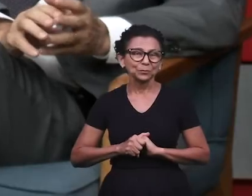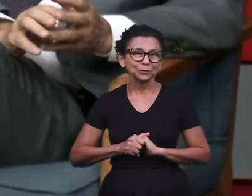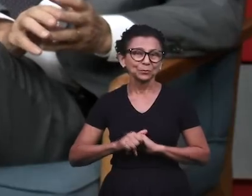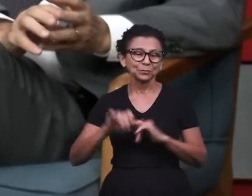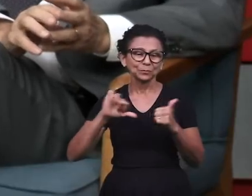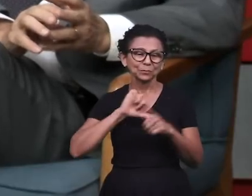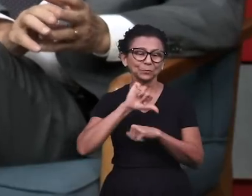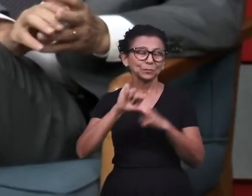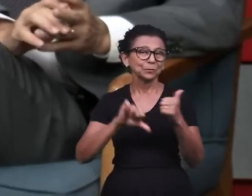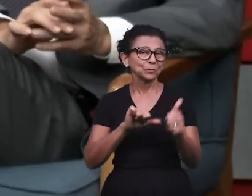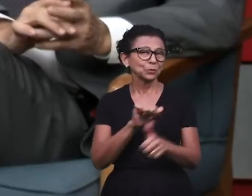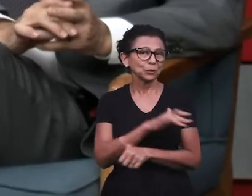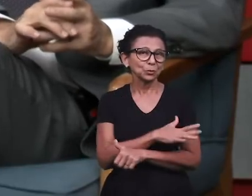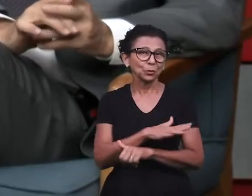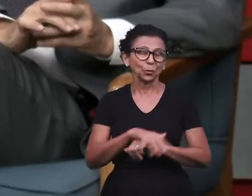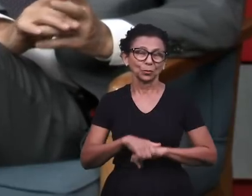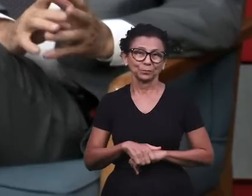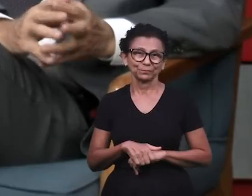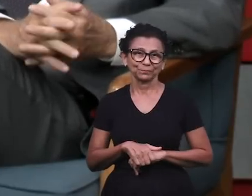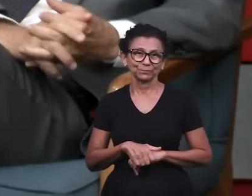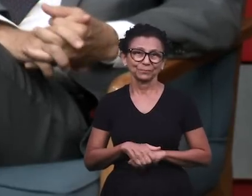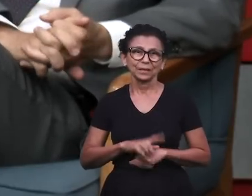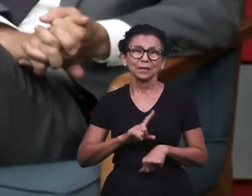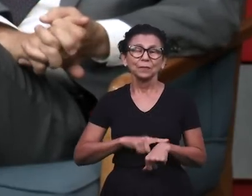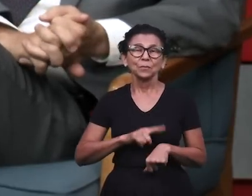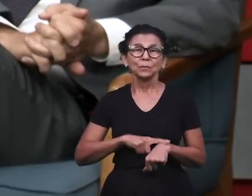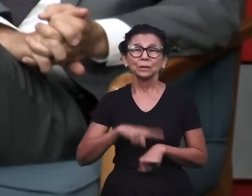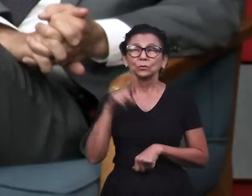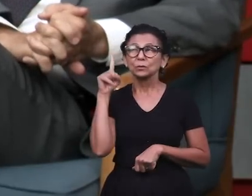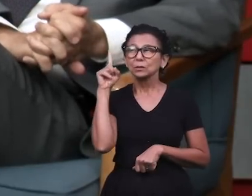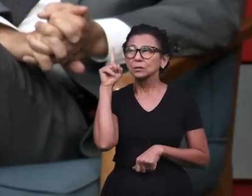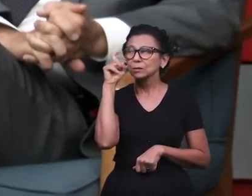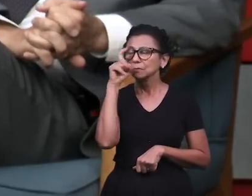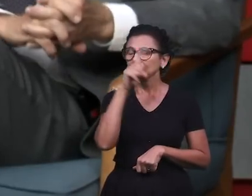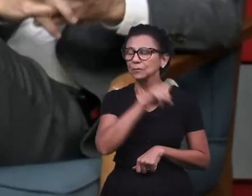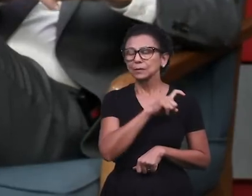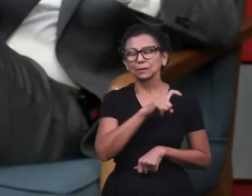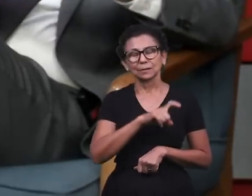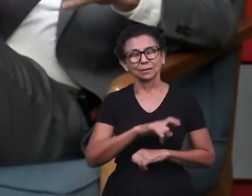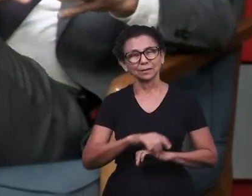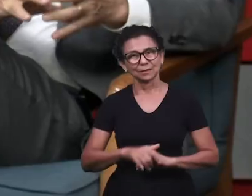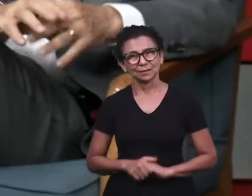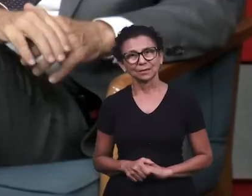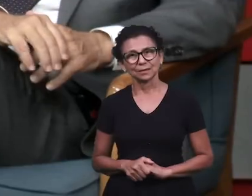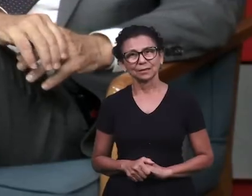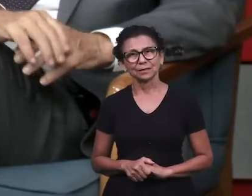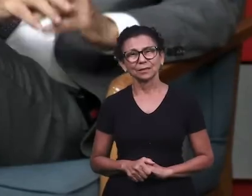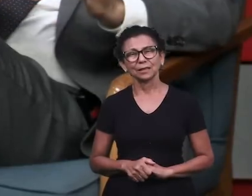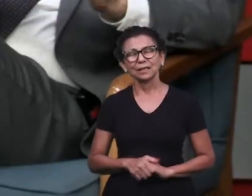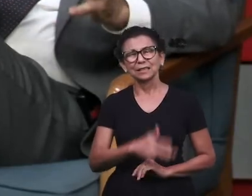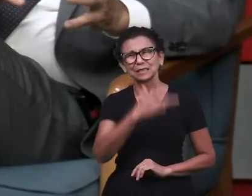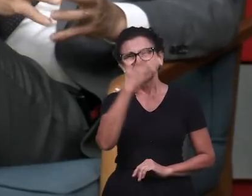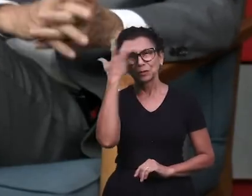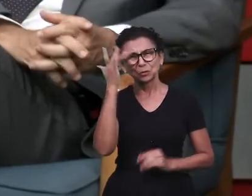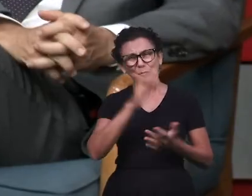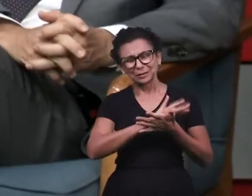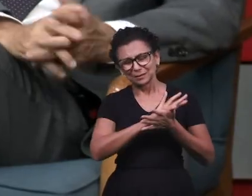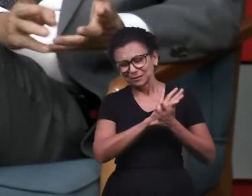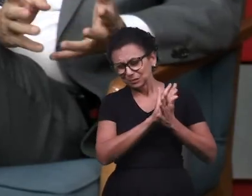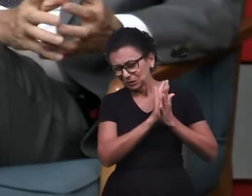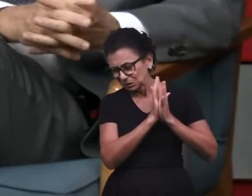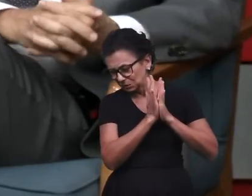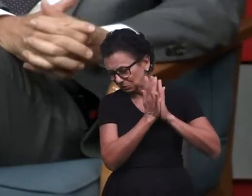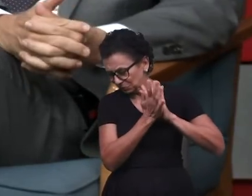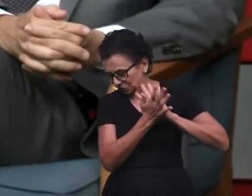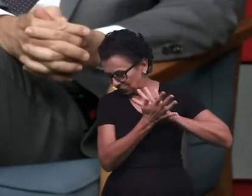em situações das mais difíceis possíveis. Homens, às vezes, na sarjeta, destruídos